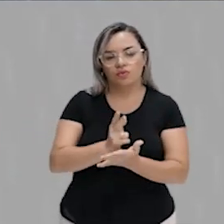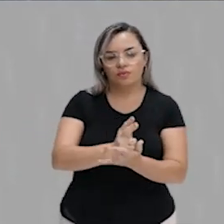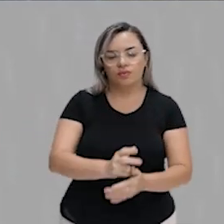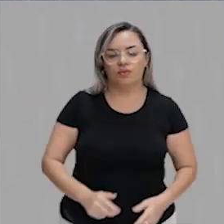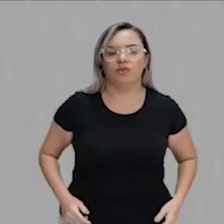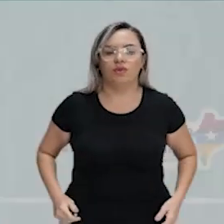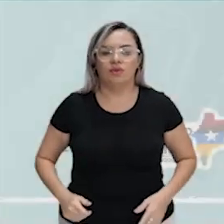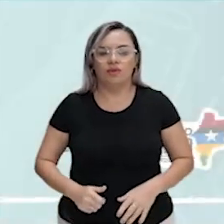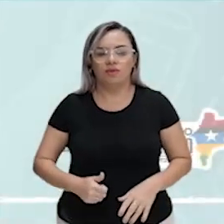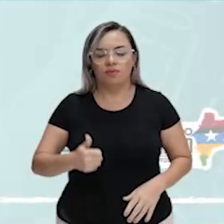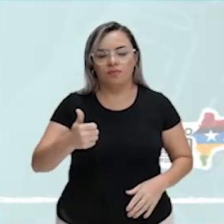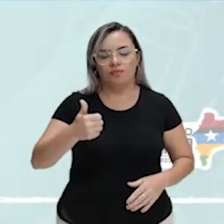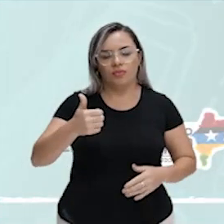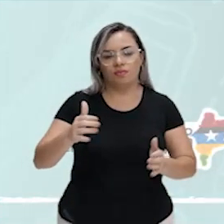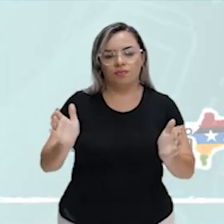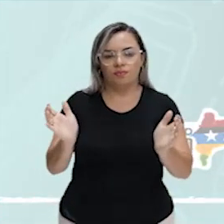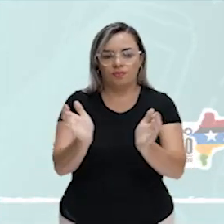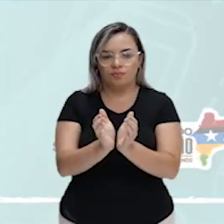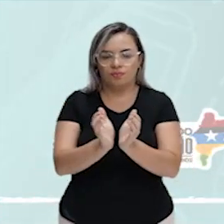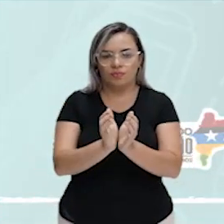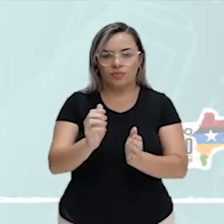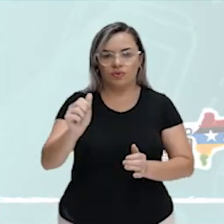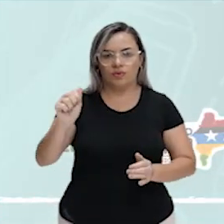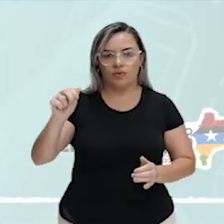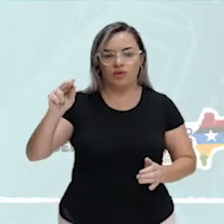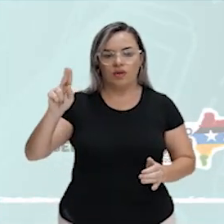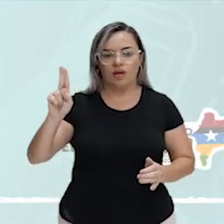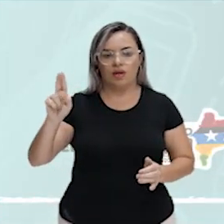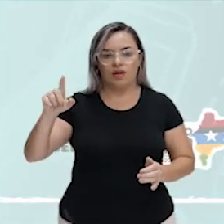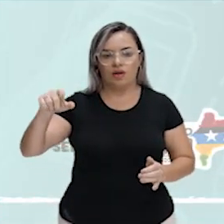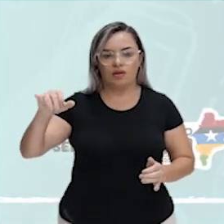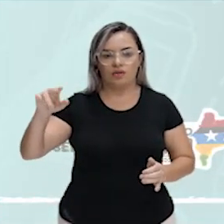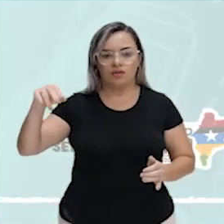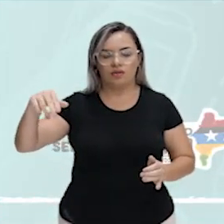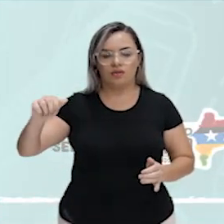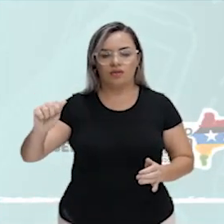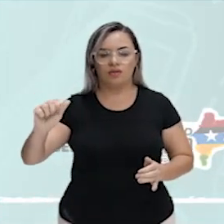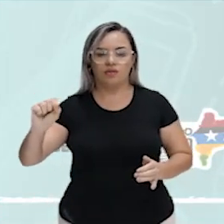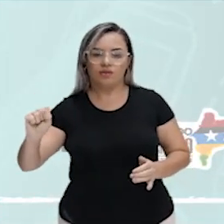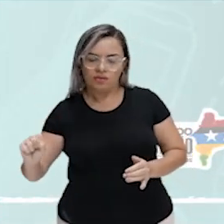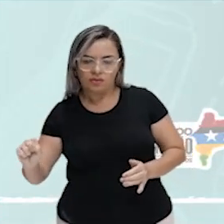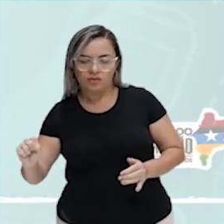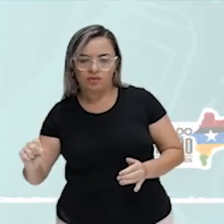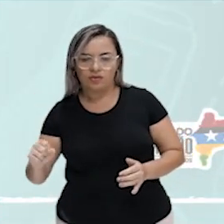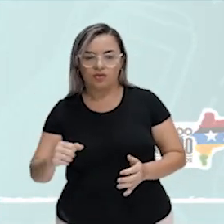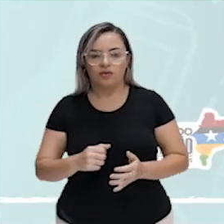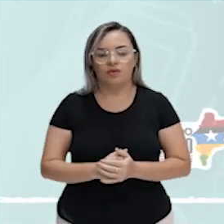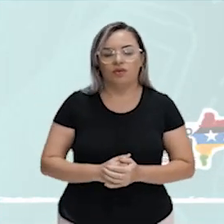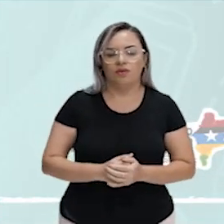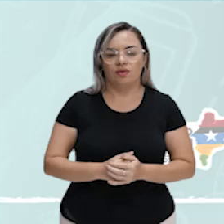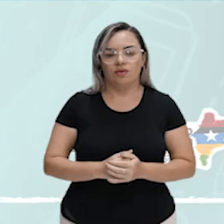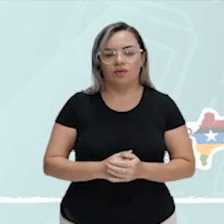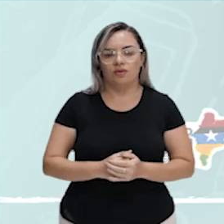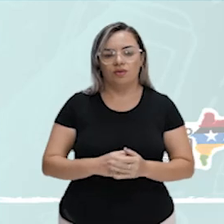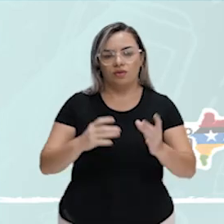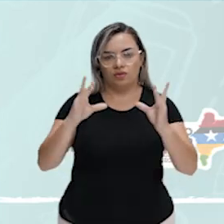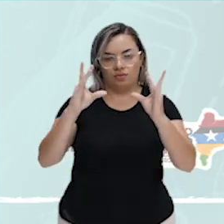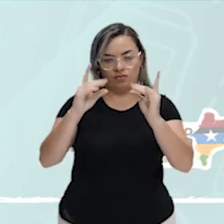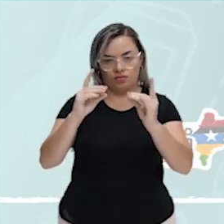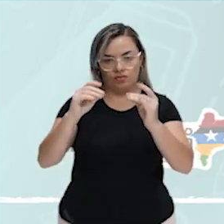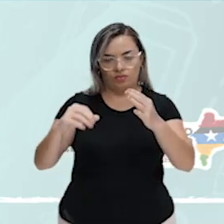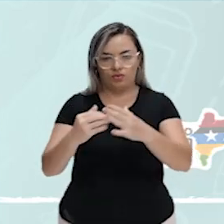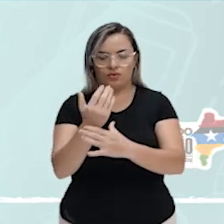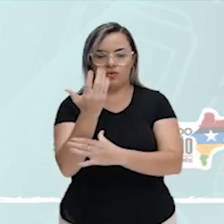primeiro grupo, né? Auxinas. Bem, as auxinas são um tipo de hormônio